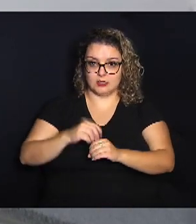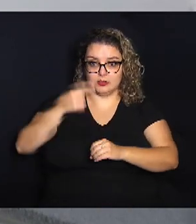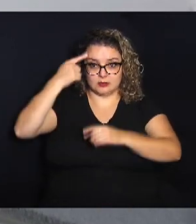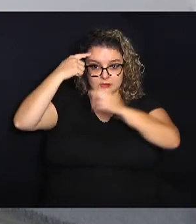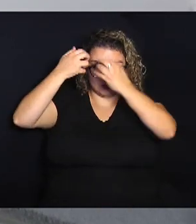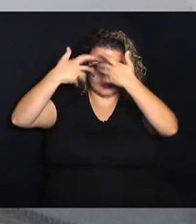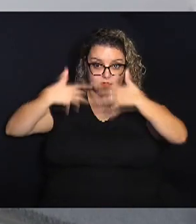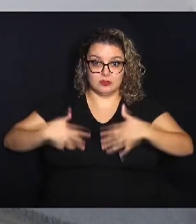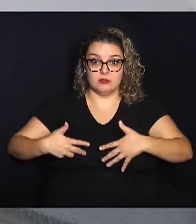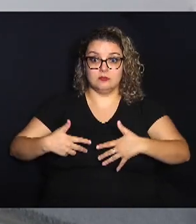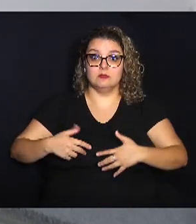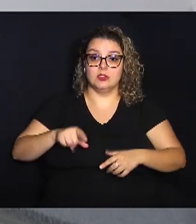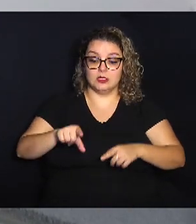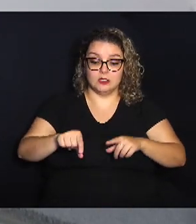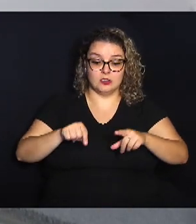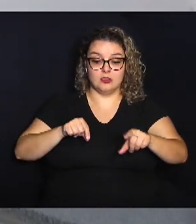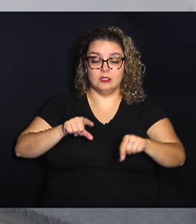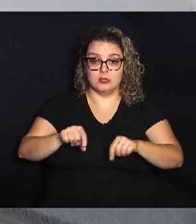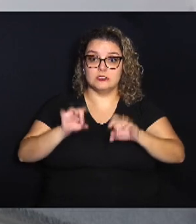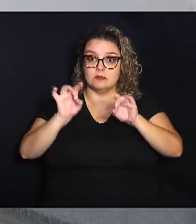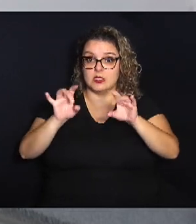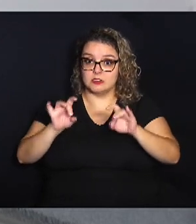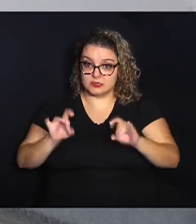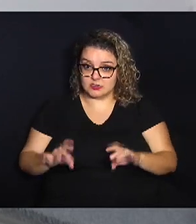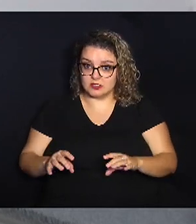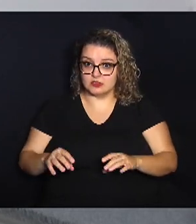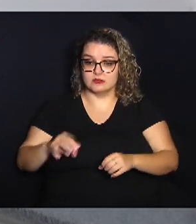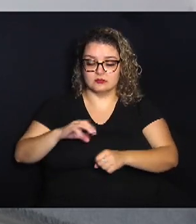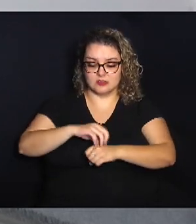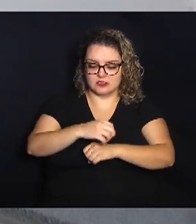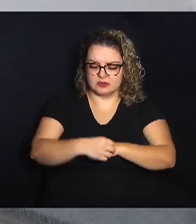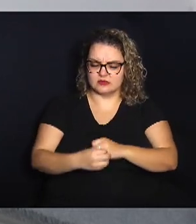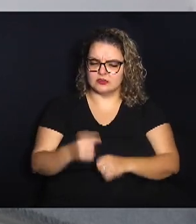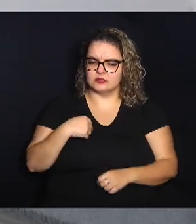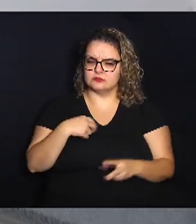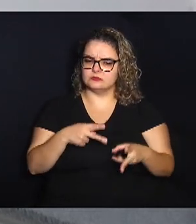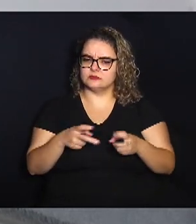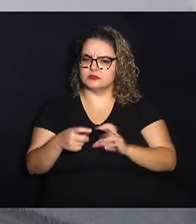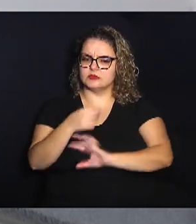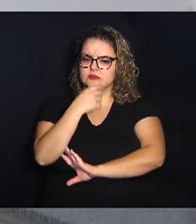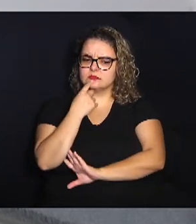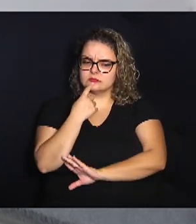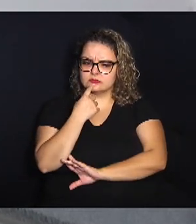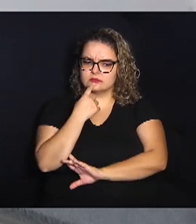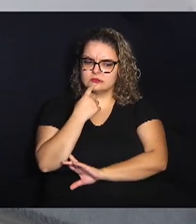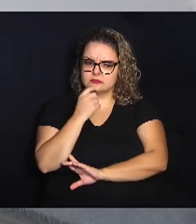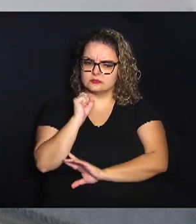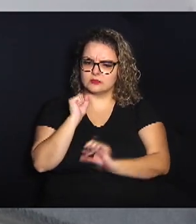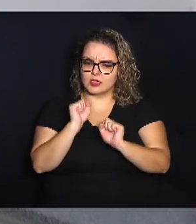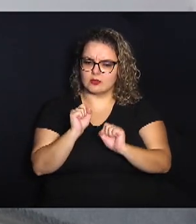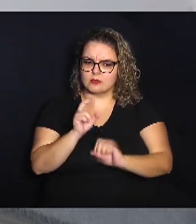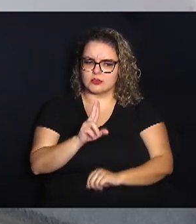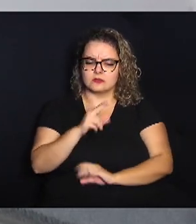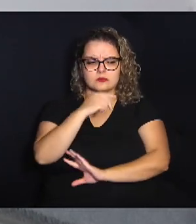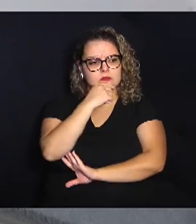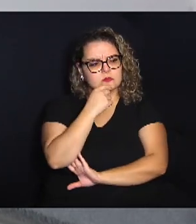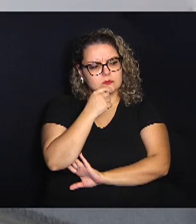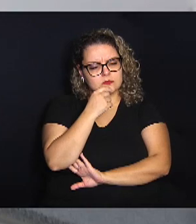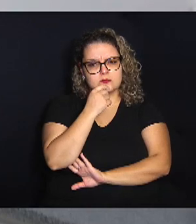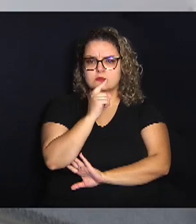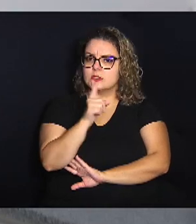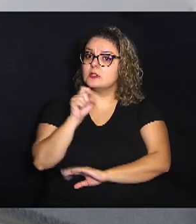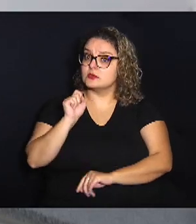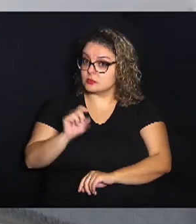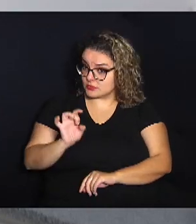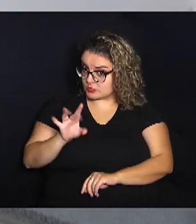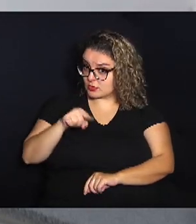efeitos muito seletivos nessas células, e que aí eu fui vendo que poderia ter uma aplicação. Então, não só esse veneno, outros